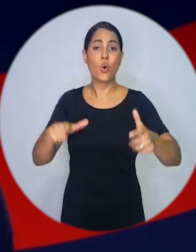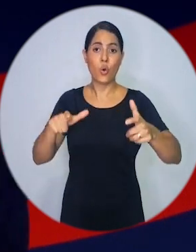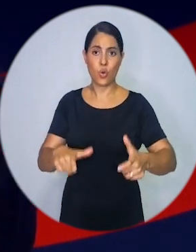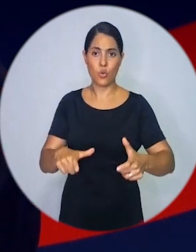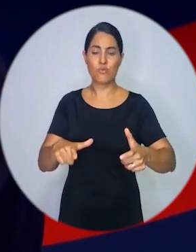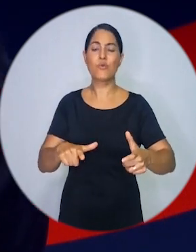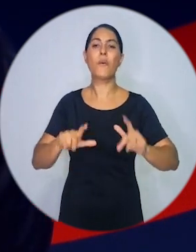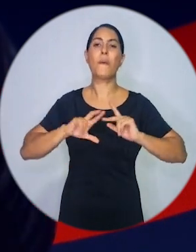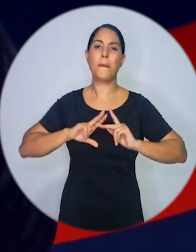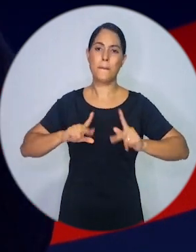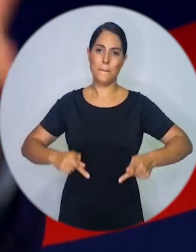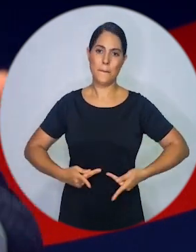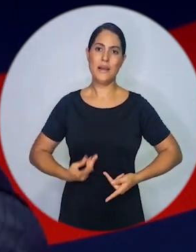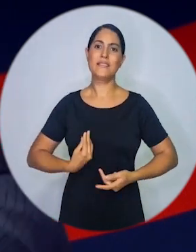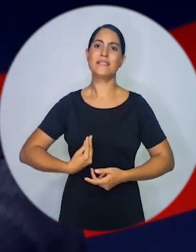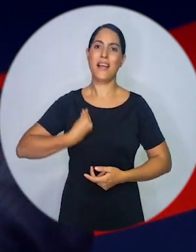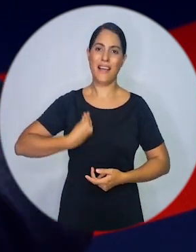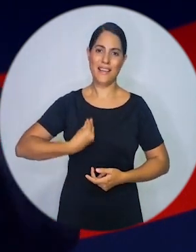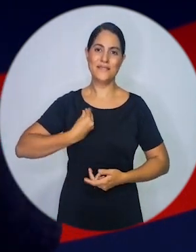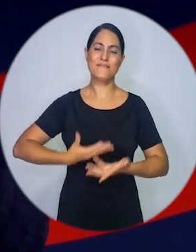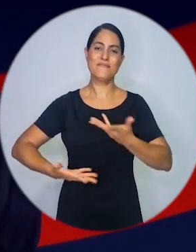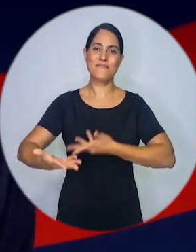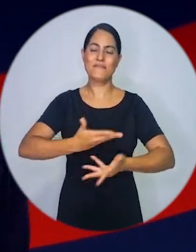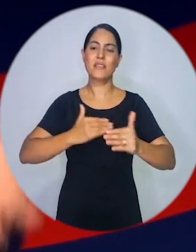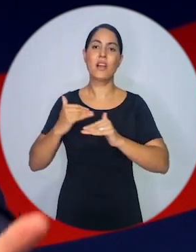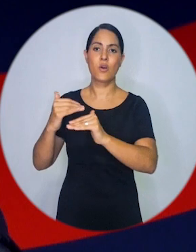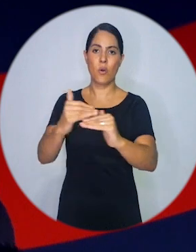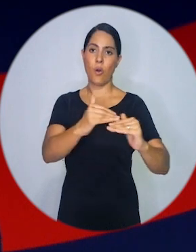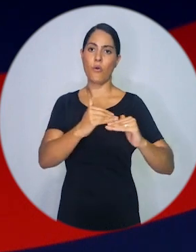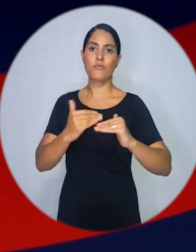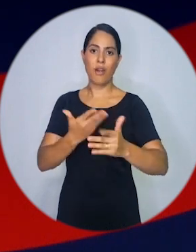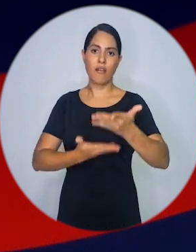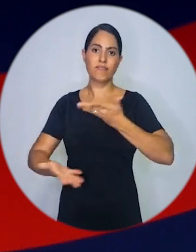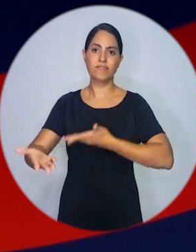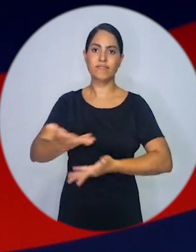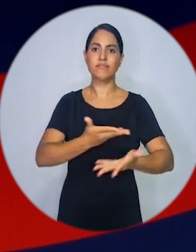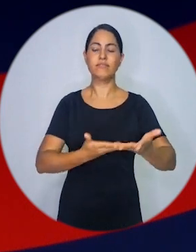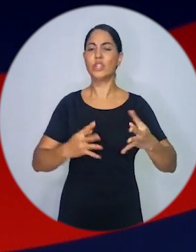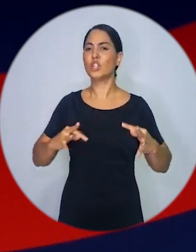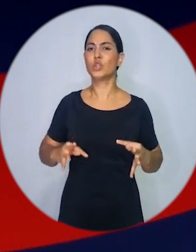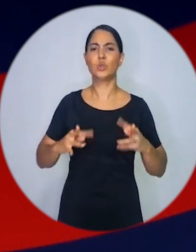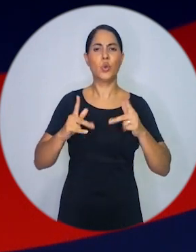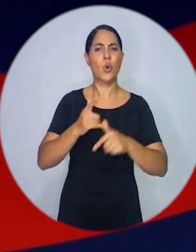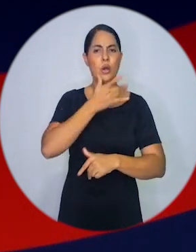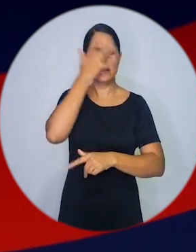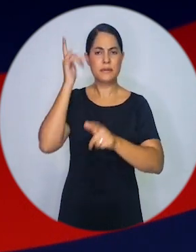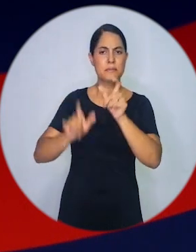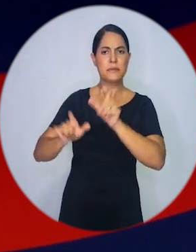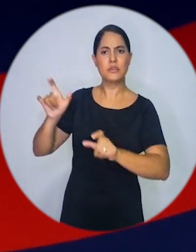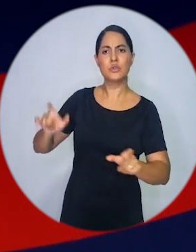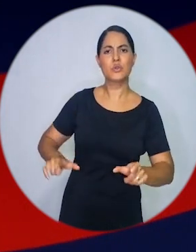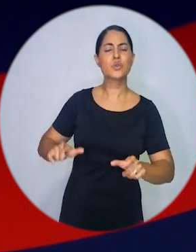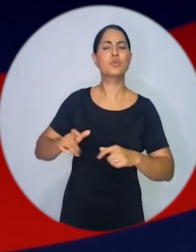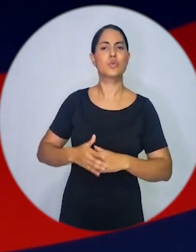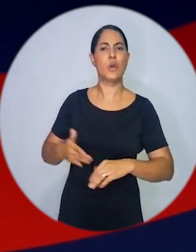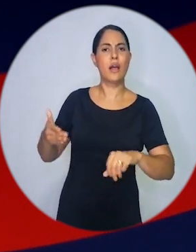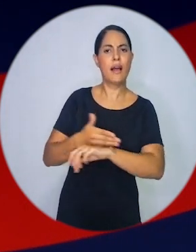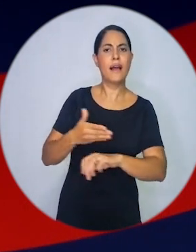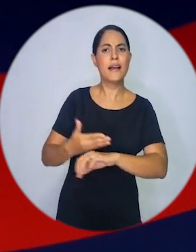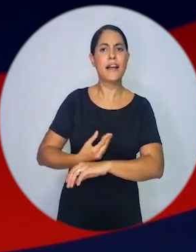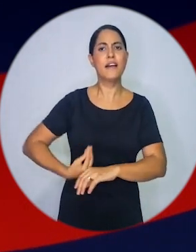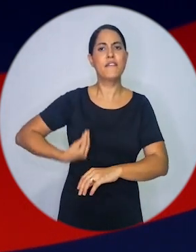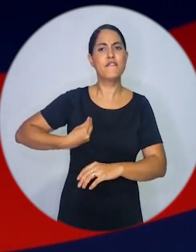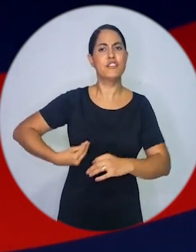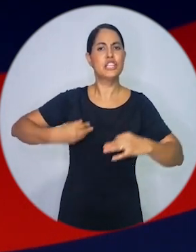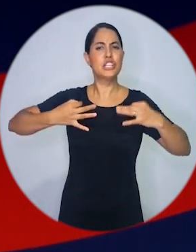local mais humano, mais igualitário, em que todos tenham acesso às condições mínimas